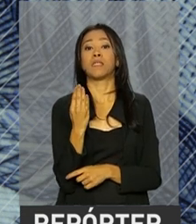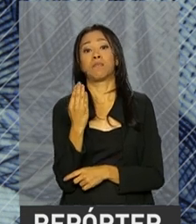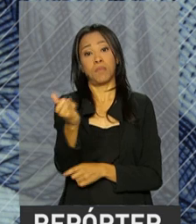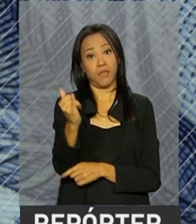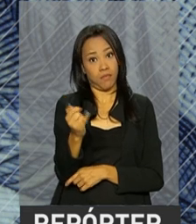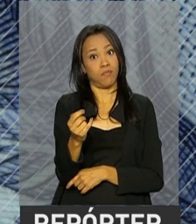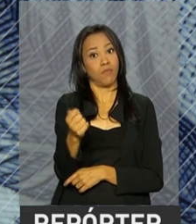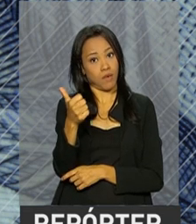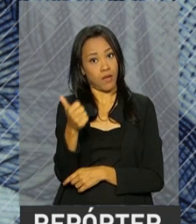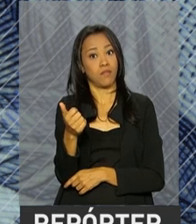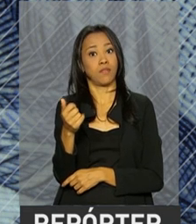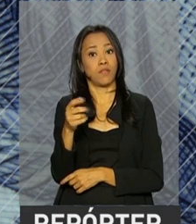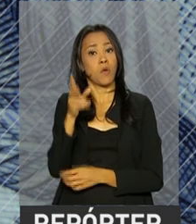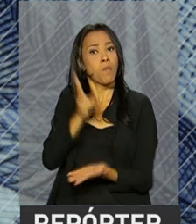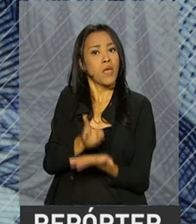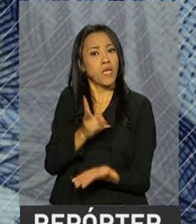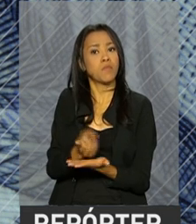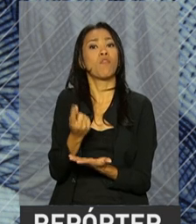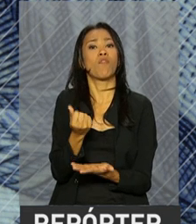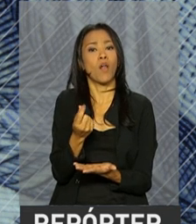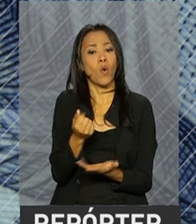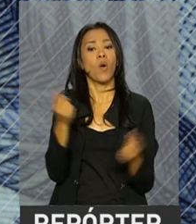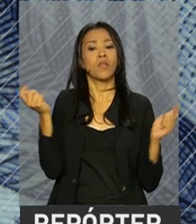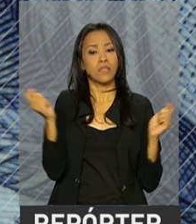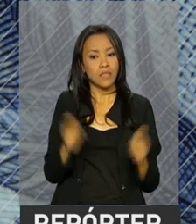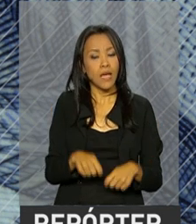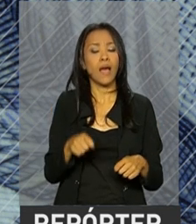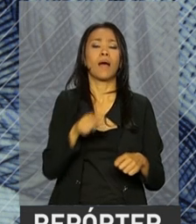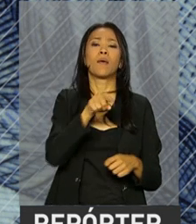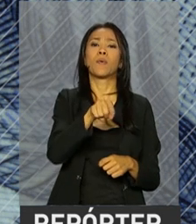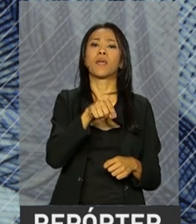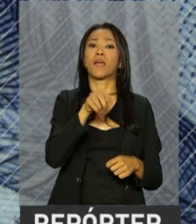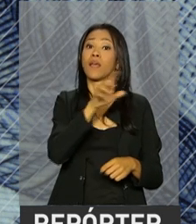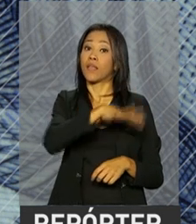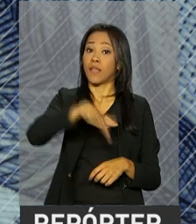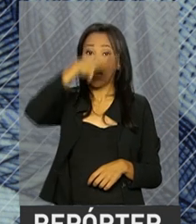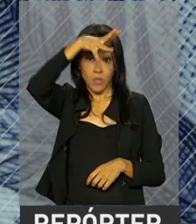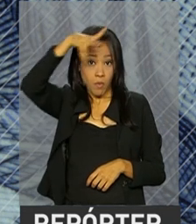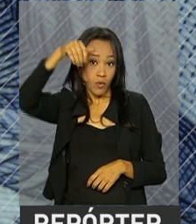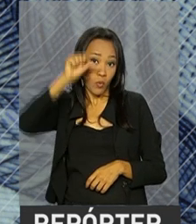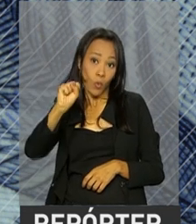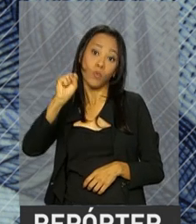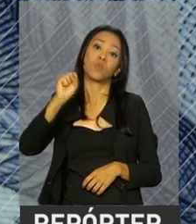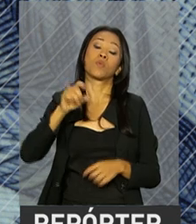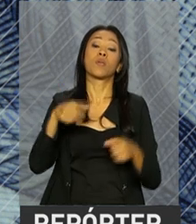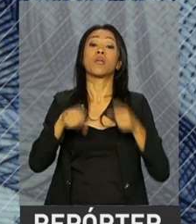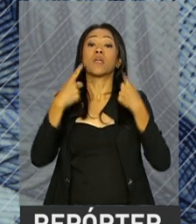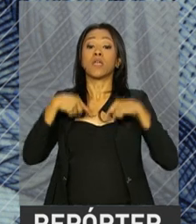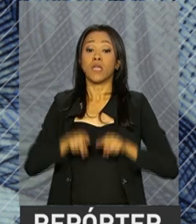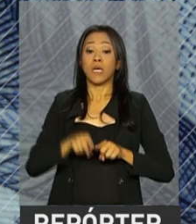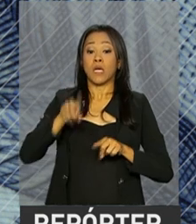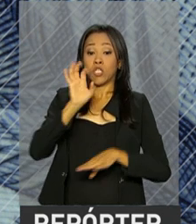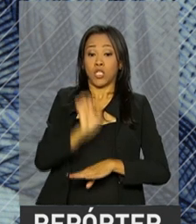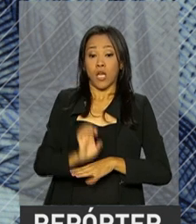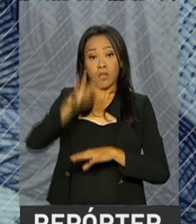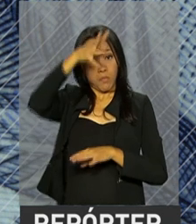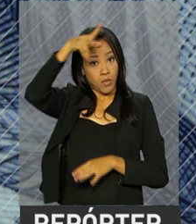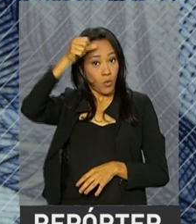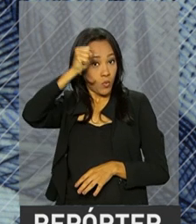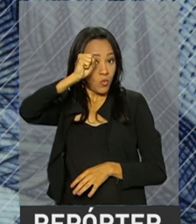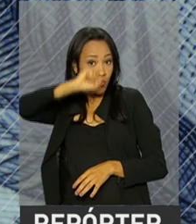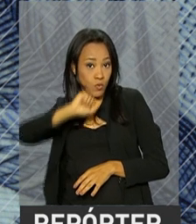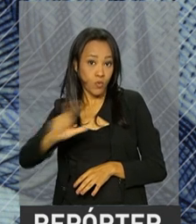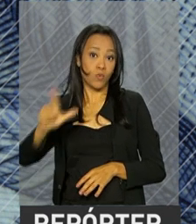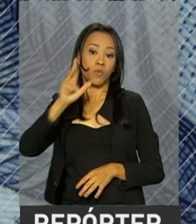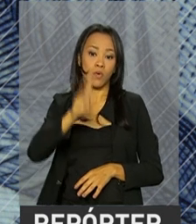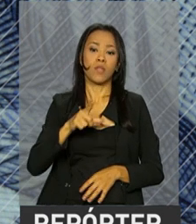deais o mesmo valor pode ser tomado por investidores do Mato Grosso para o Mato Grosso do Sul foram reservados